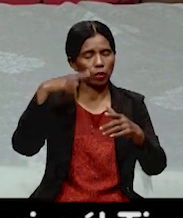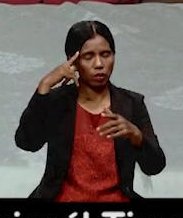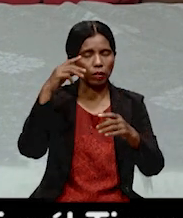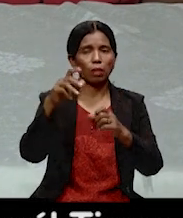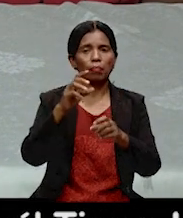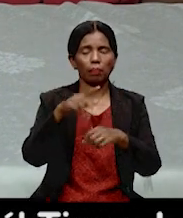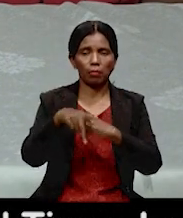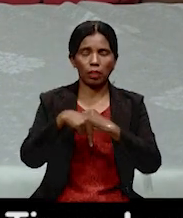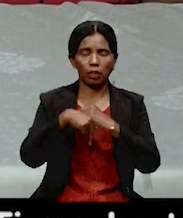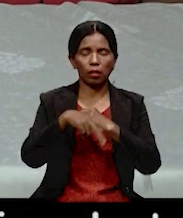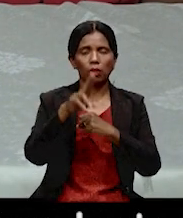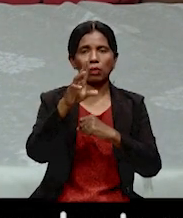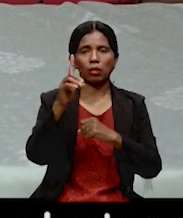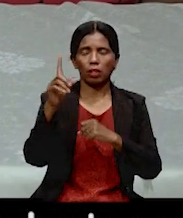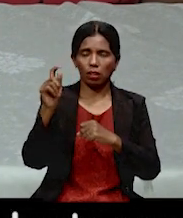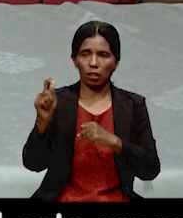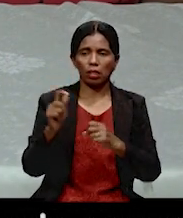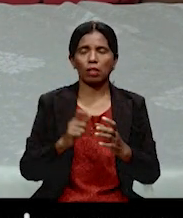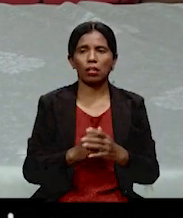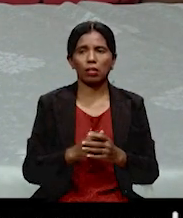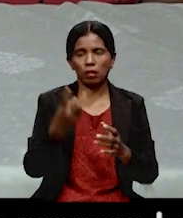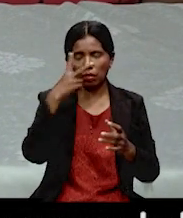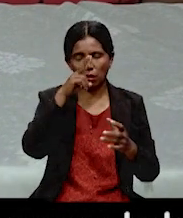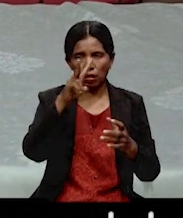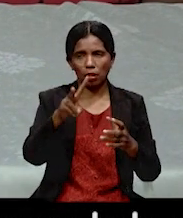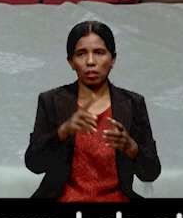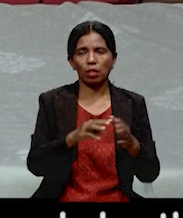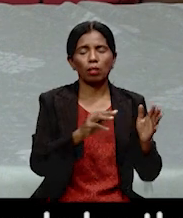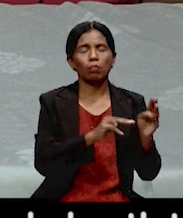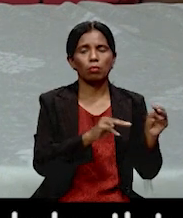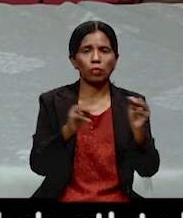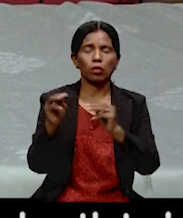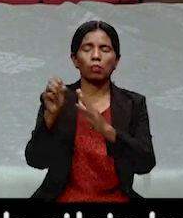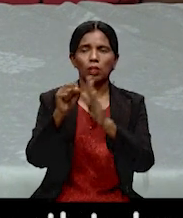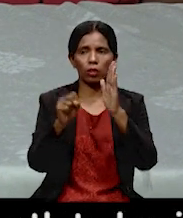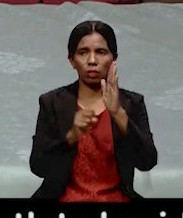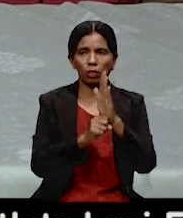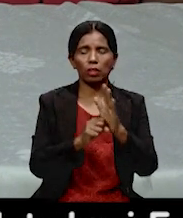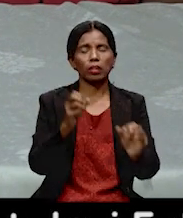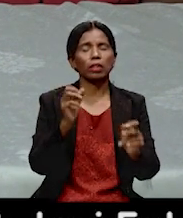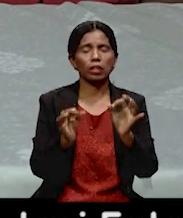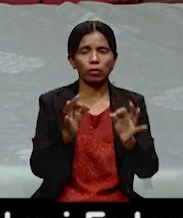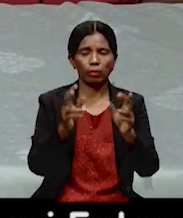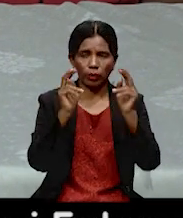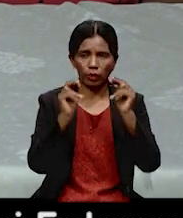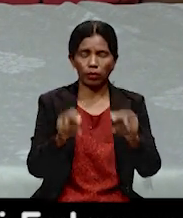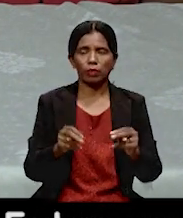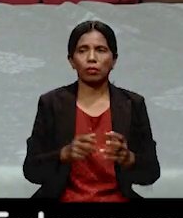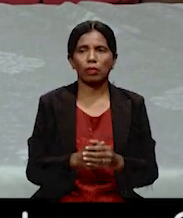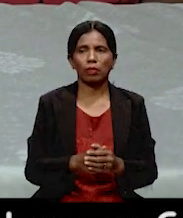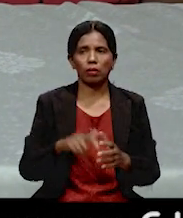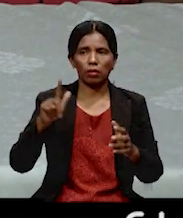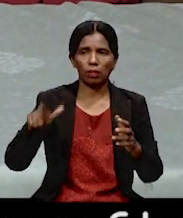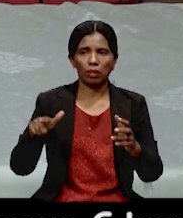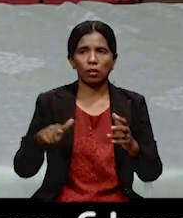e se haremos kona ba alterações ba estatuto kari necessita idane orsida se depende